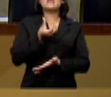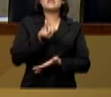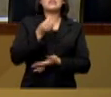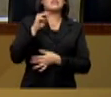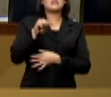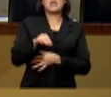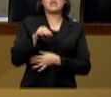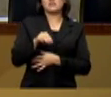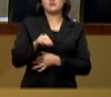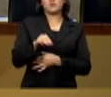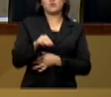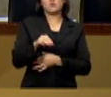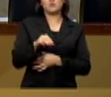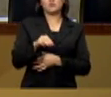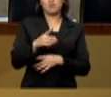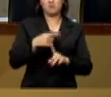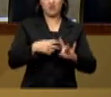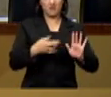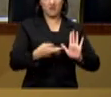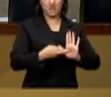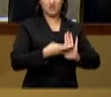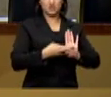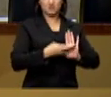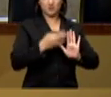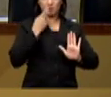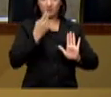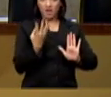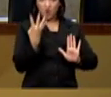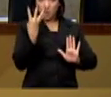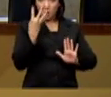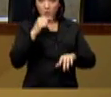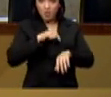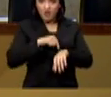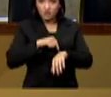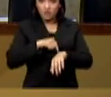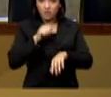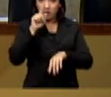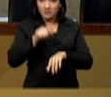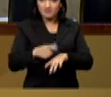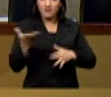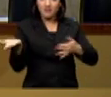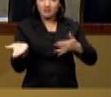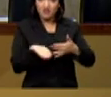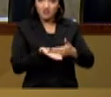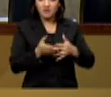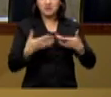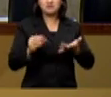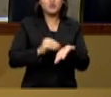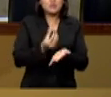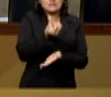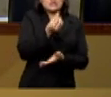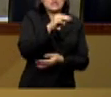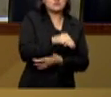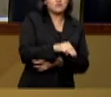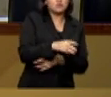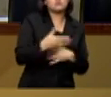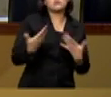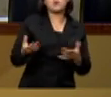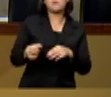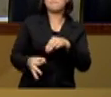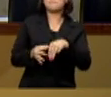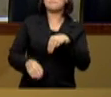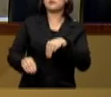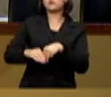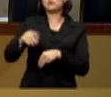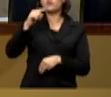6 minutos para o tempo regimental da primeira parte da sessão. O ministro Edson Fachin teria